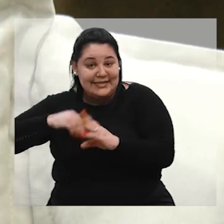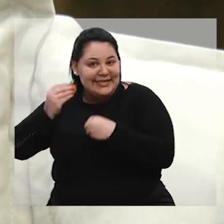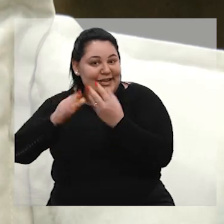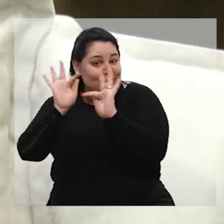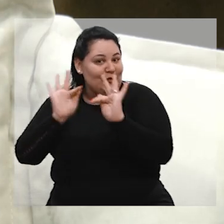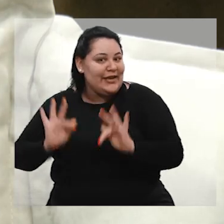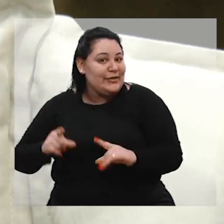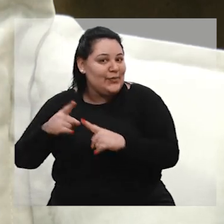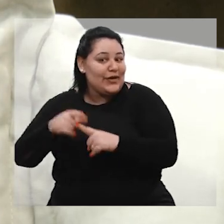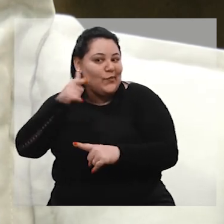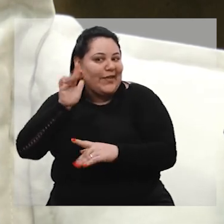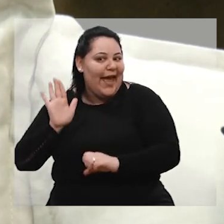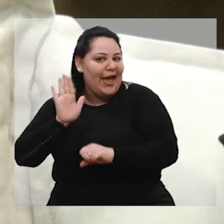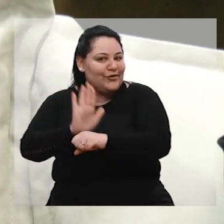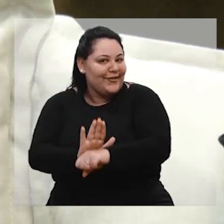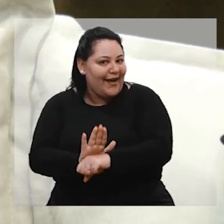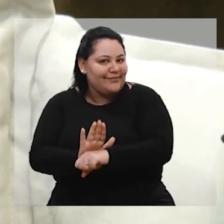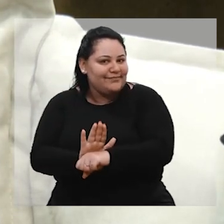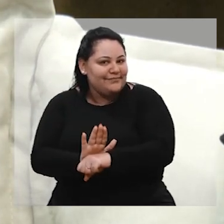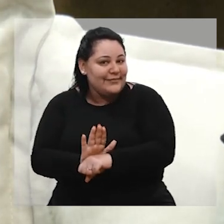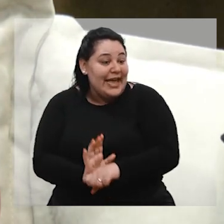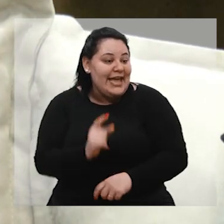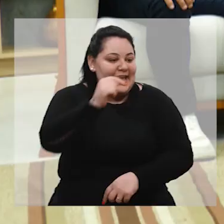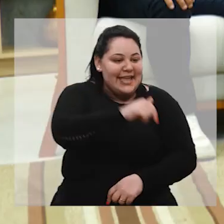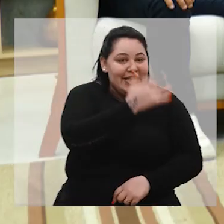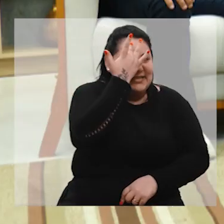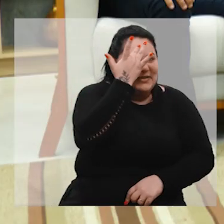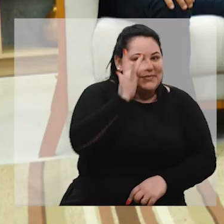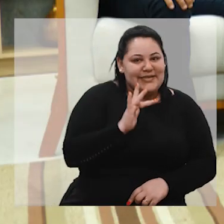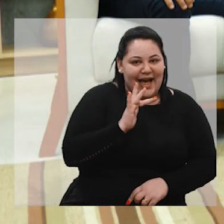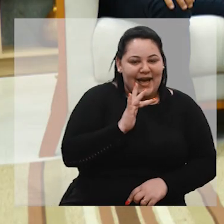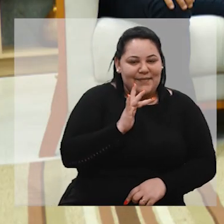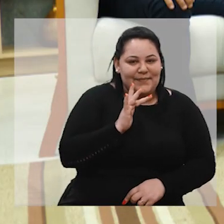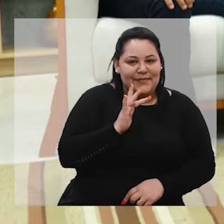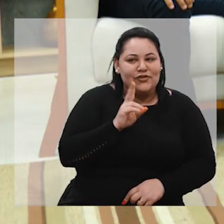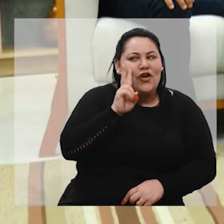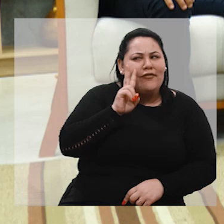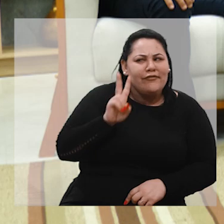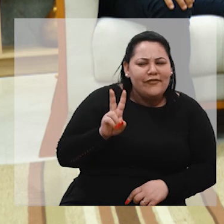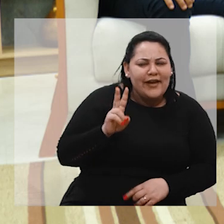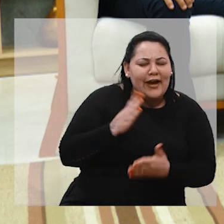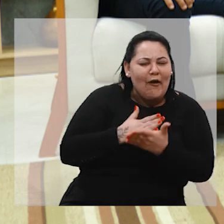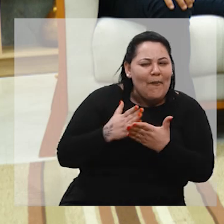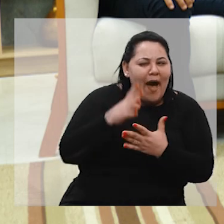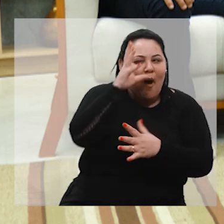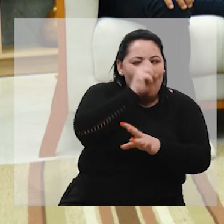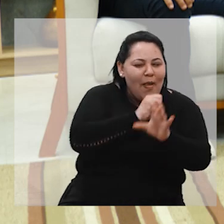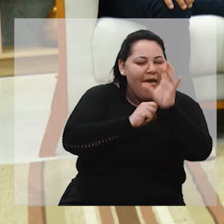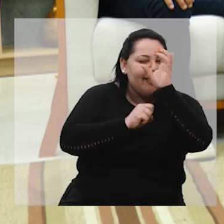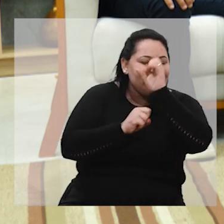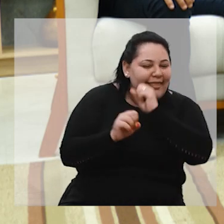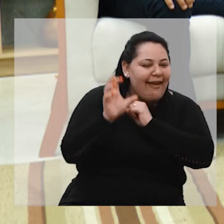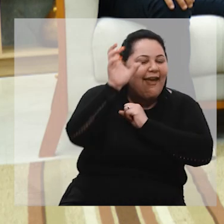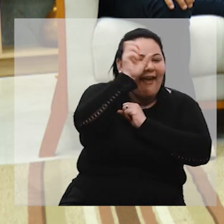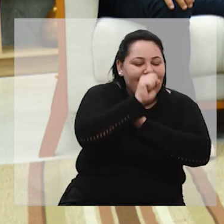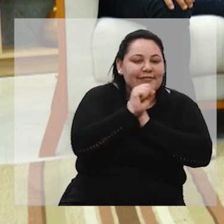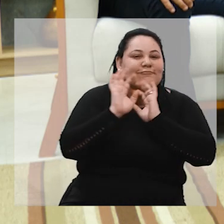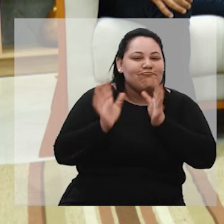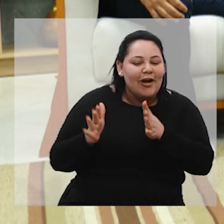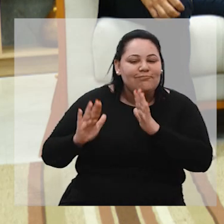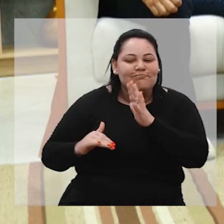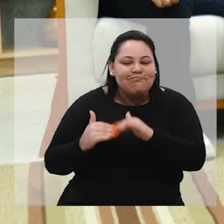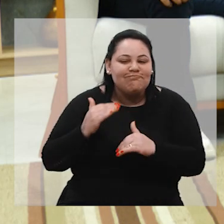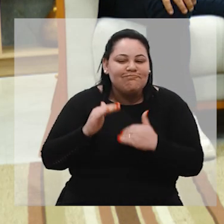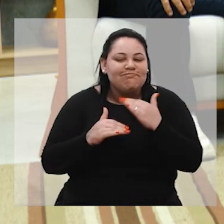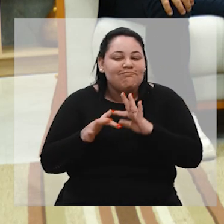sente muito importante, muito feliz em dar essa contribuição para a turma. E serve de exemplo para aquele que está no começo ali